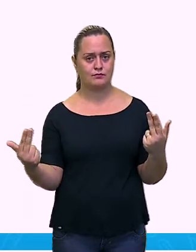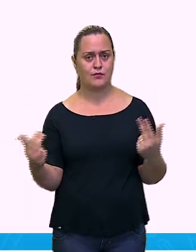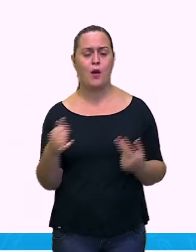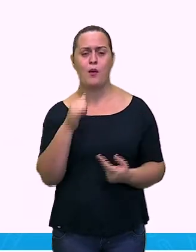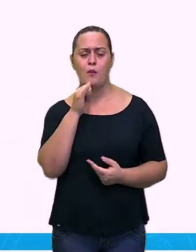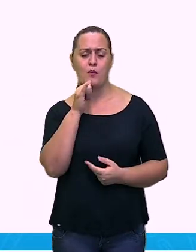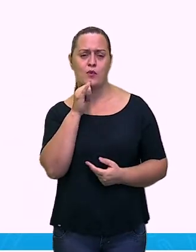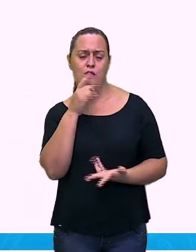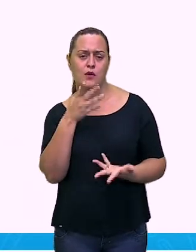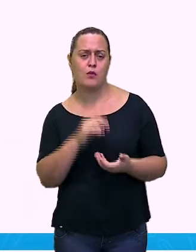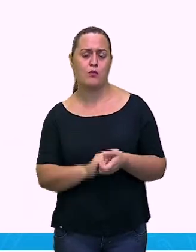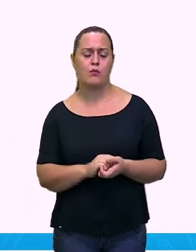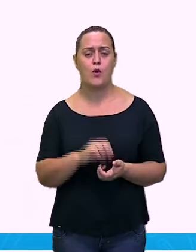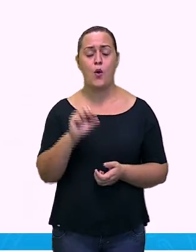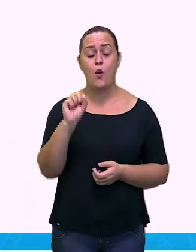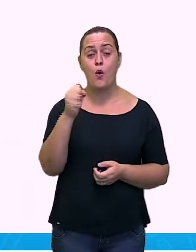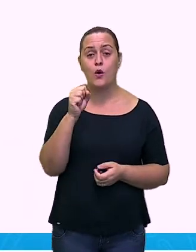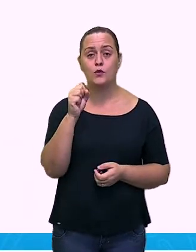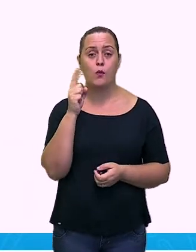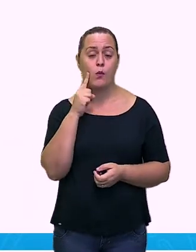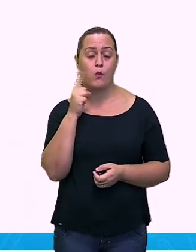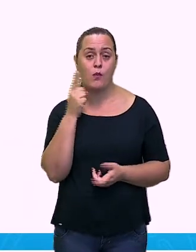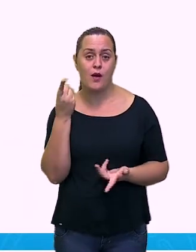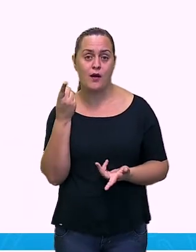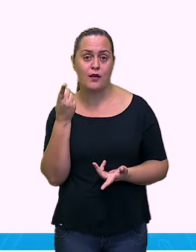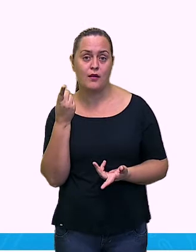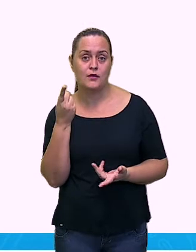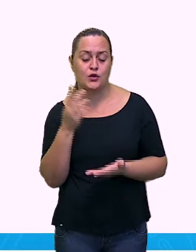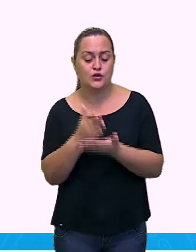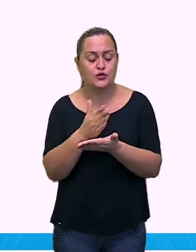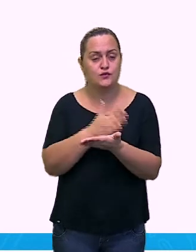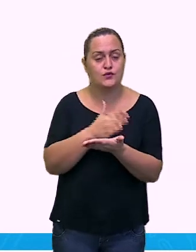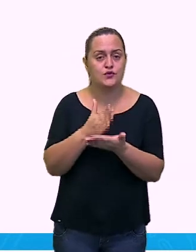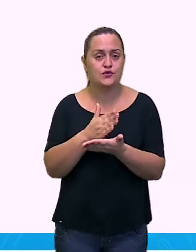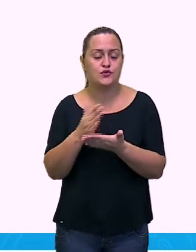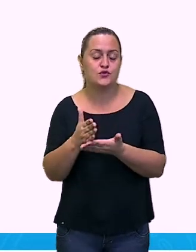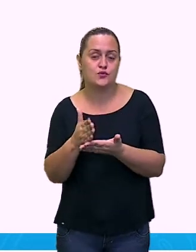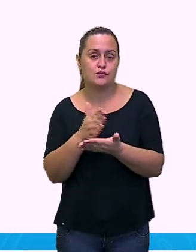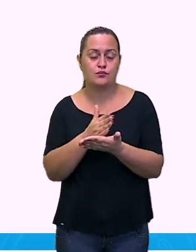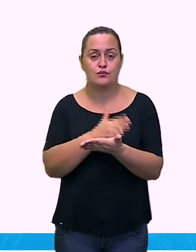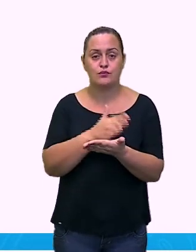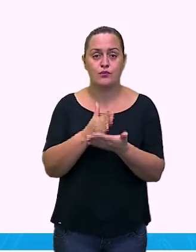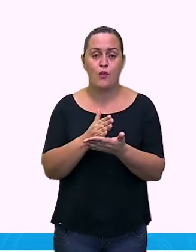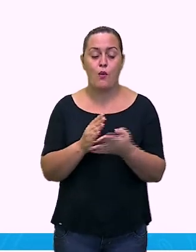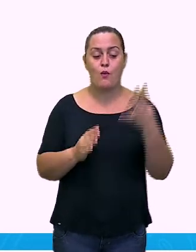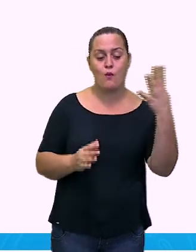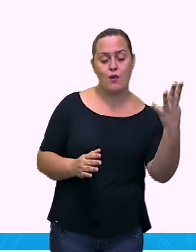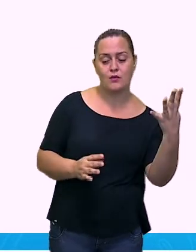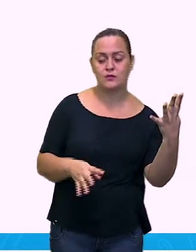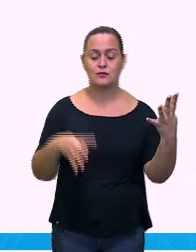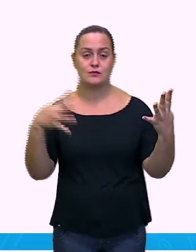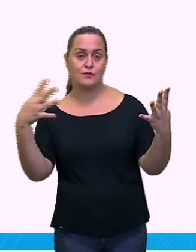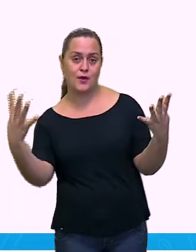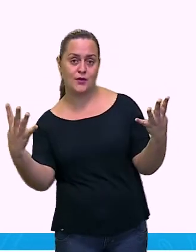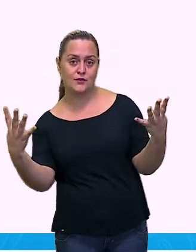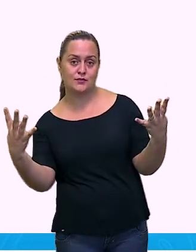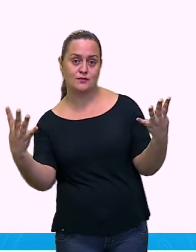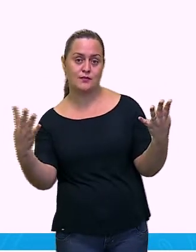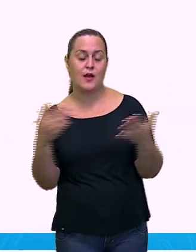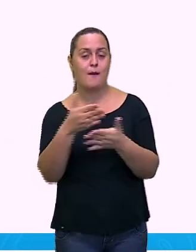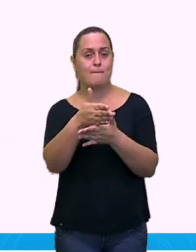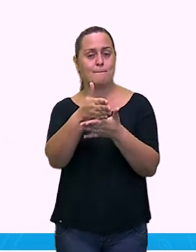14 para ela quatro para ele então a metade de 8 =